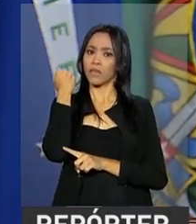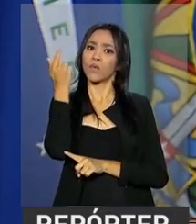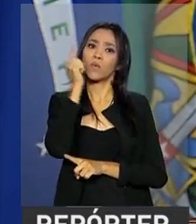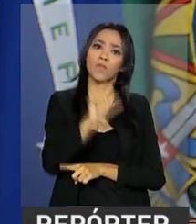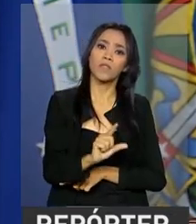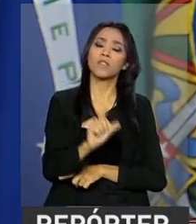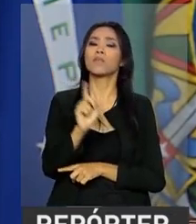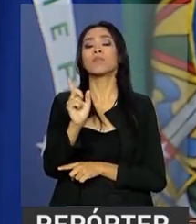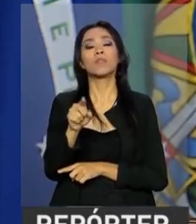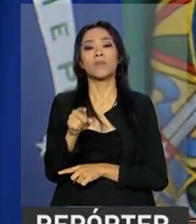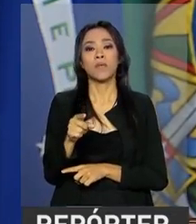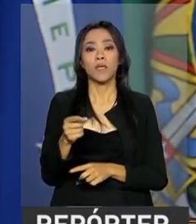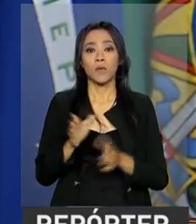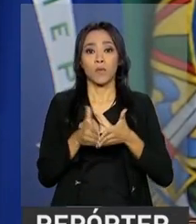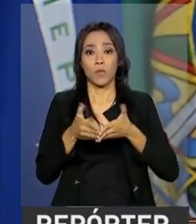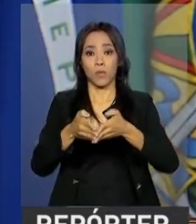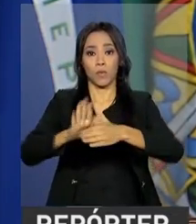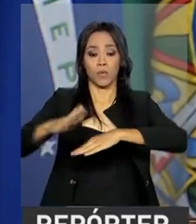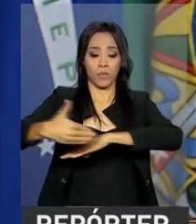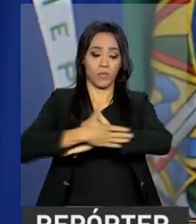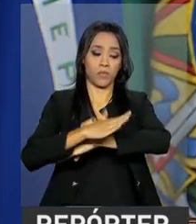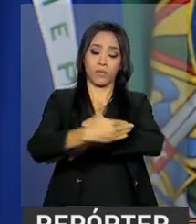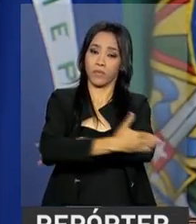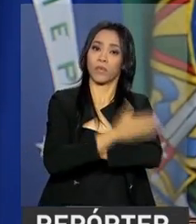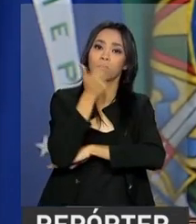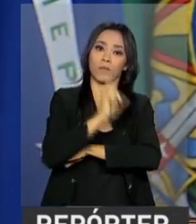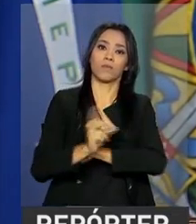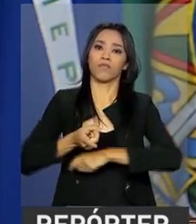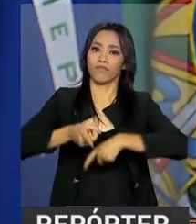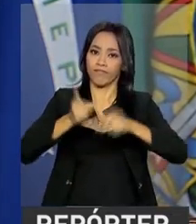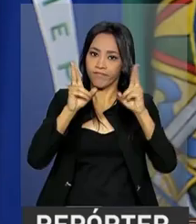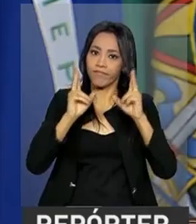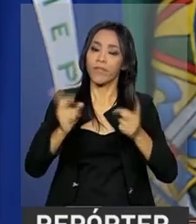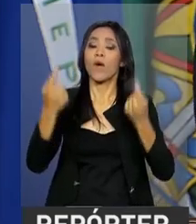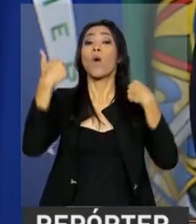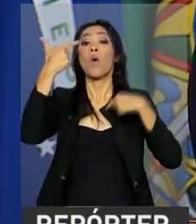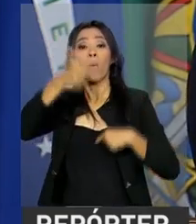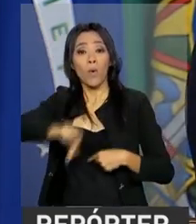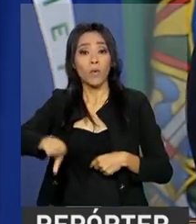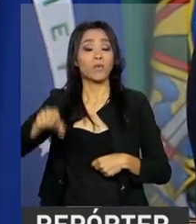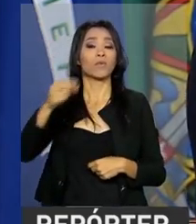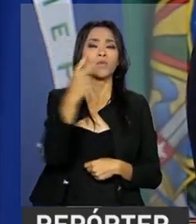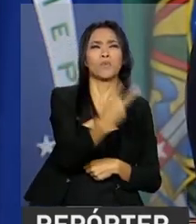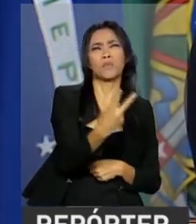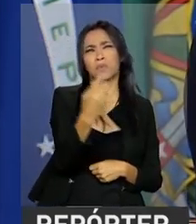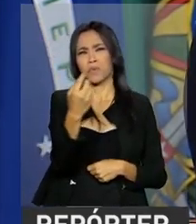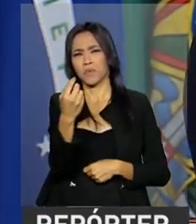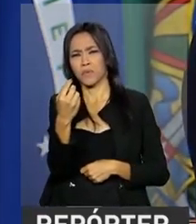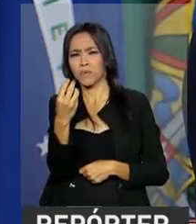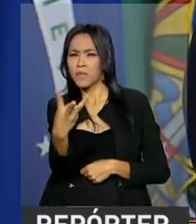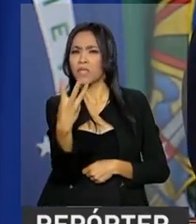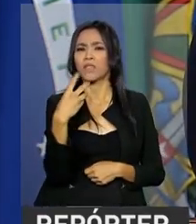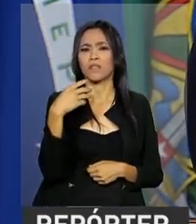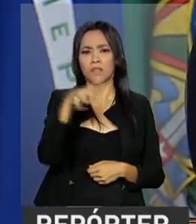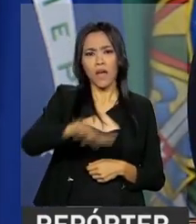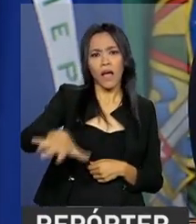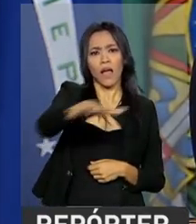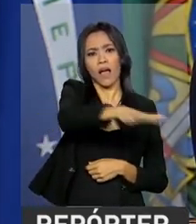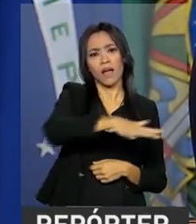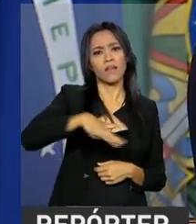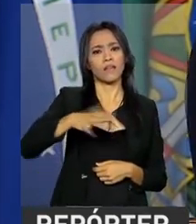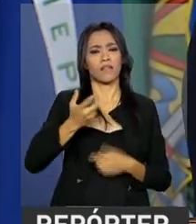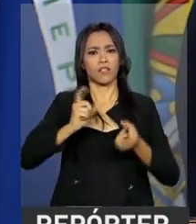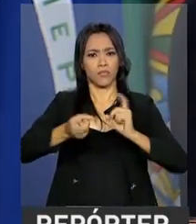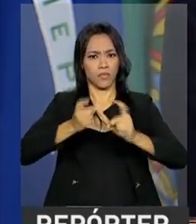porto em Santarém em Face da credibilidade no estado de São Paulo duas ou três setores da